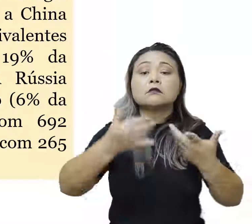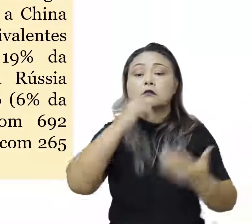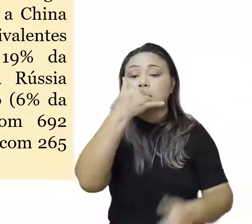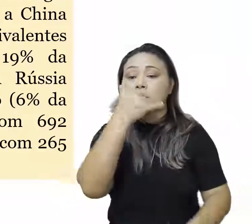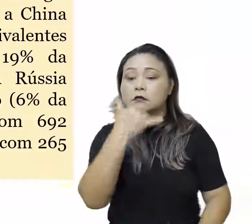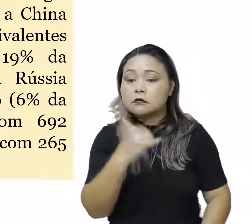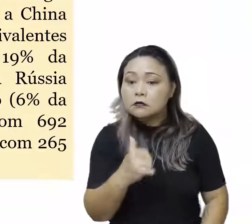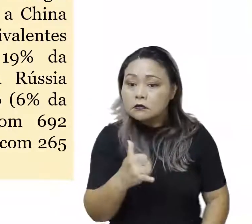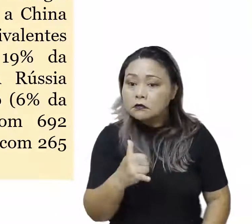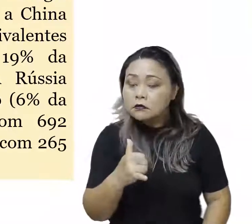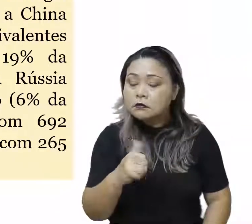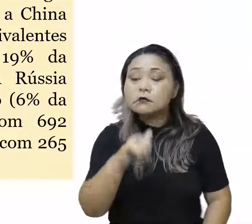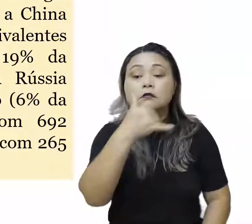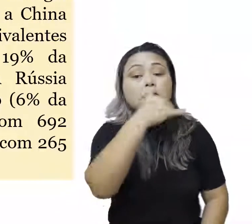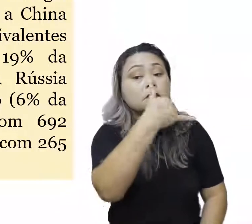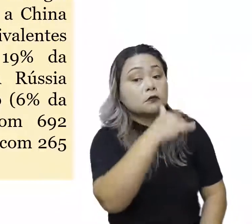energia.